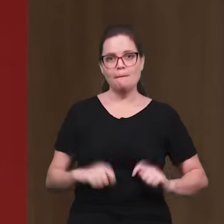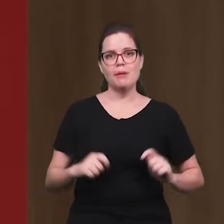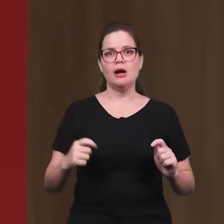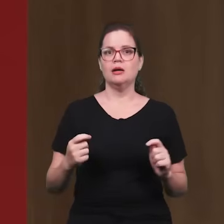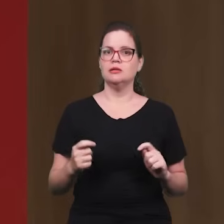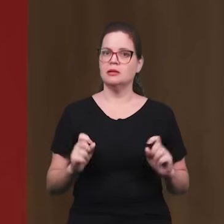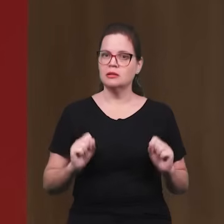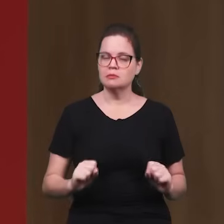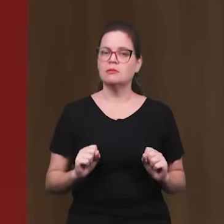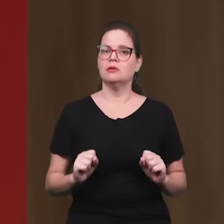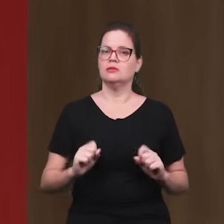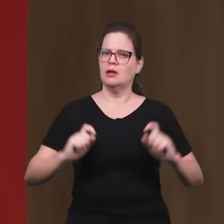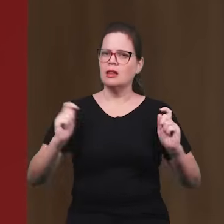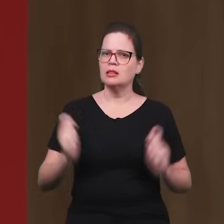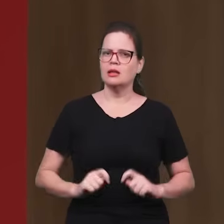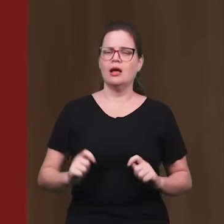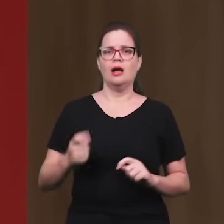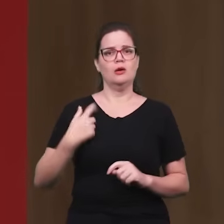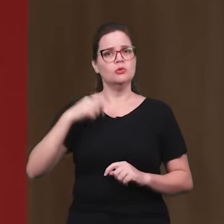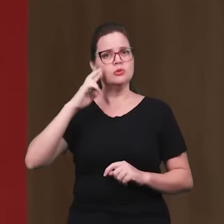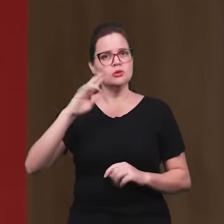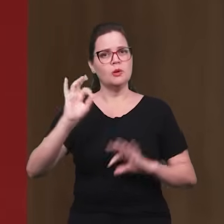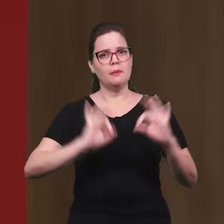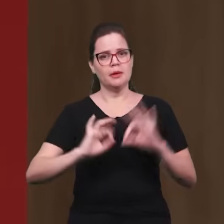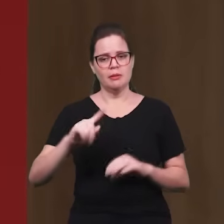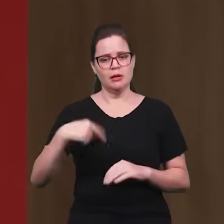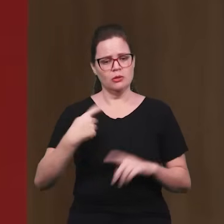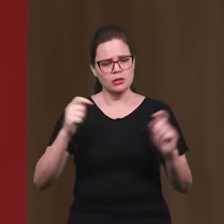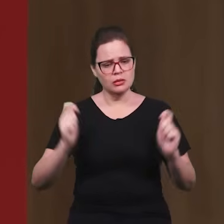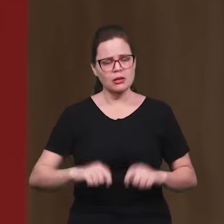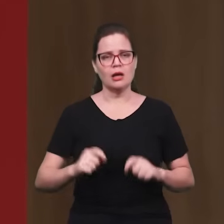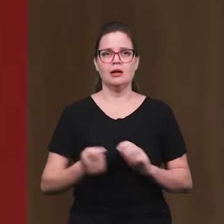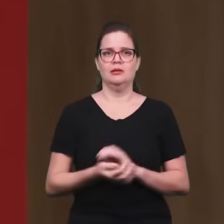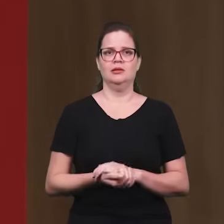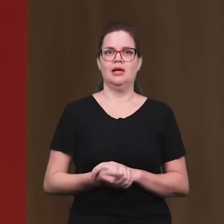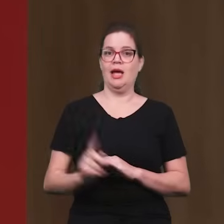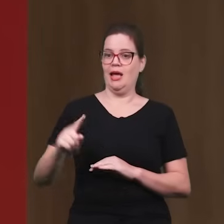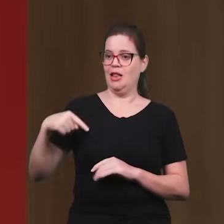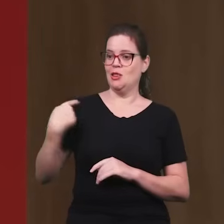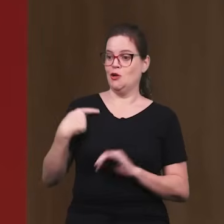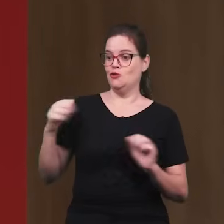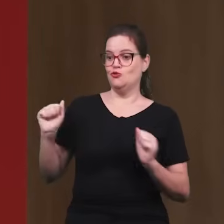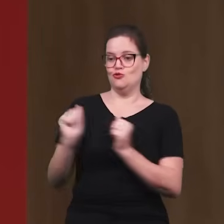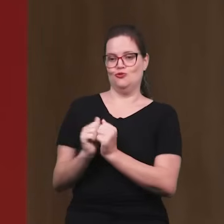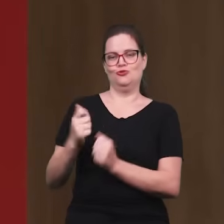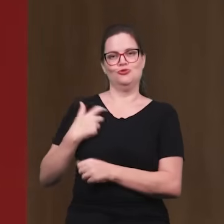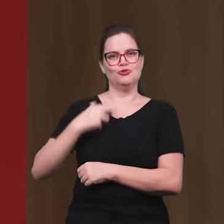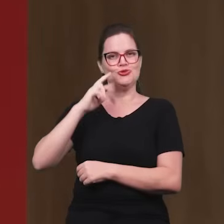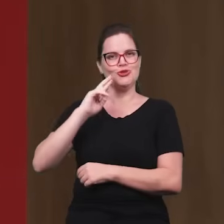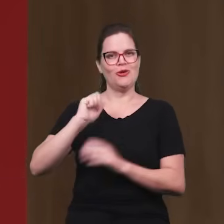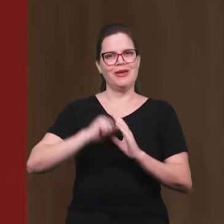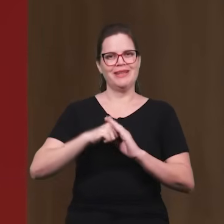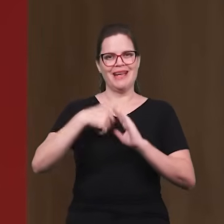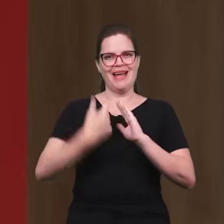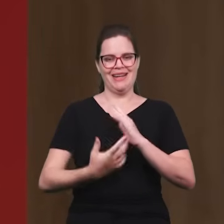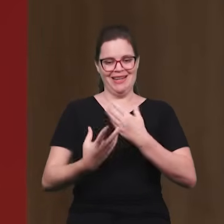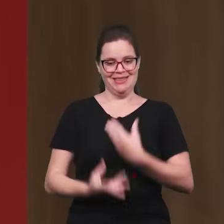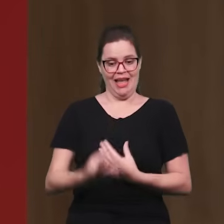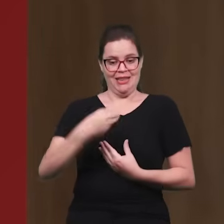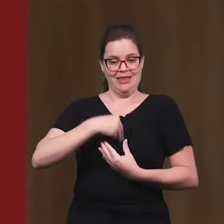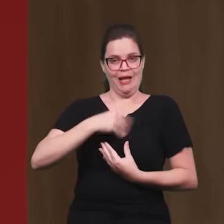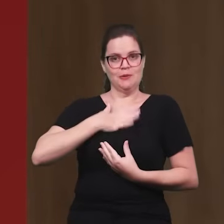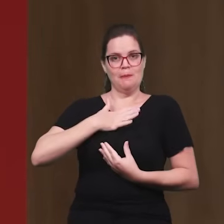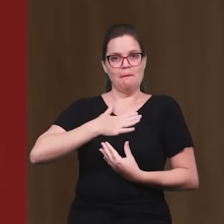Senhor nos forjou com isso. Então, lutarmos com o Senhor, porque essas características, elas estão dentro de